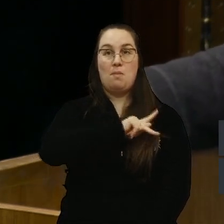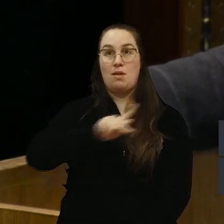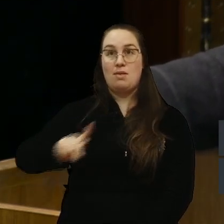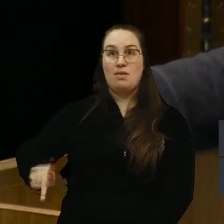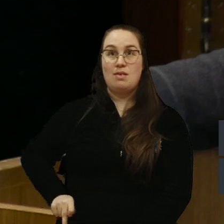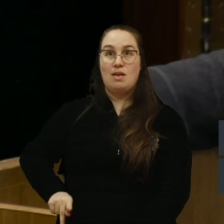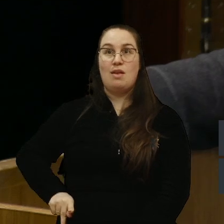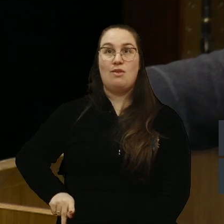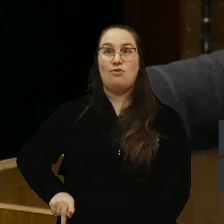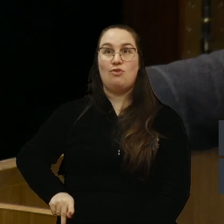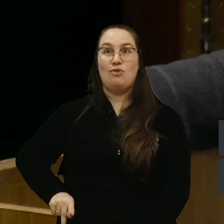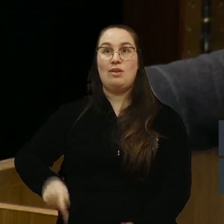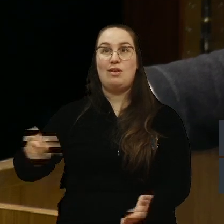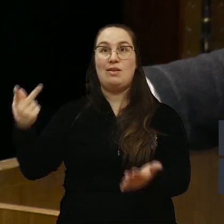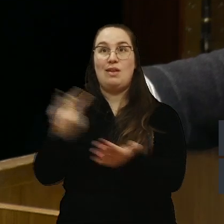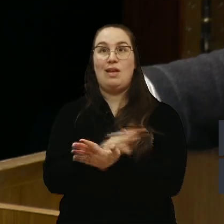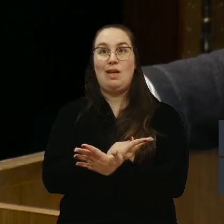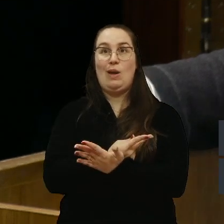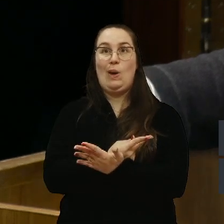menos.